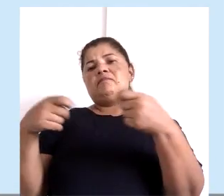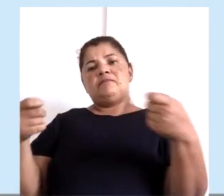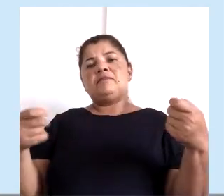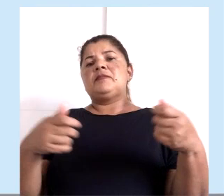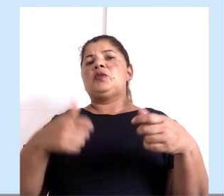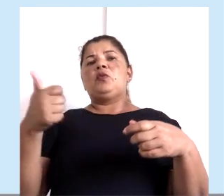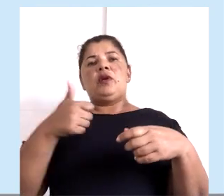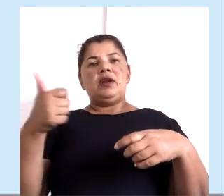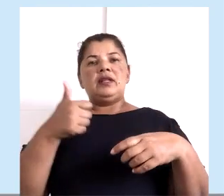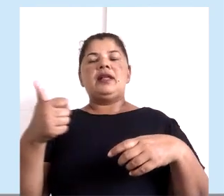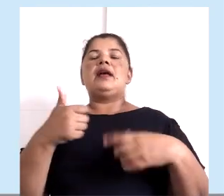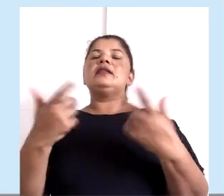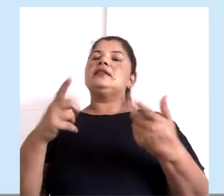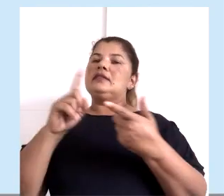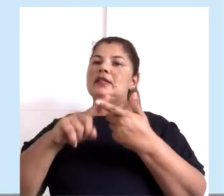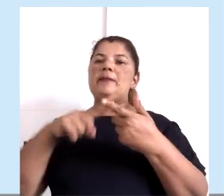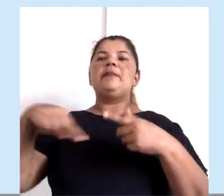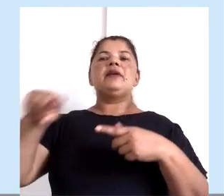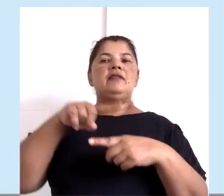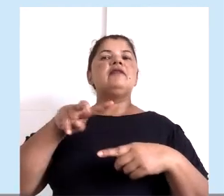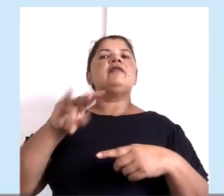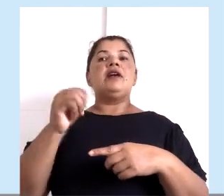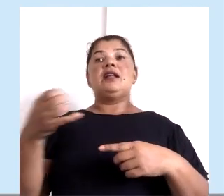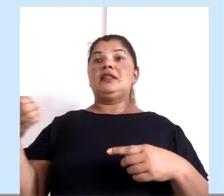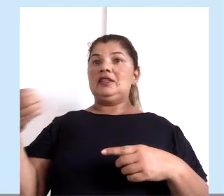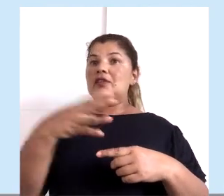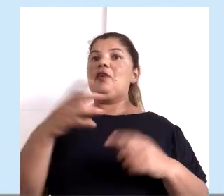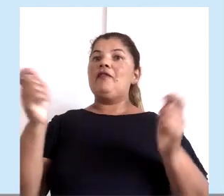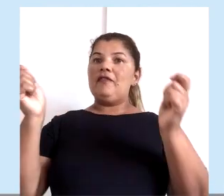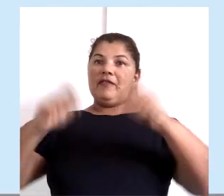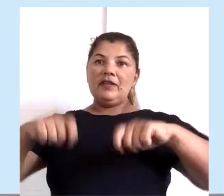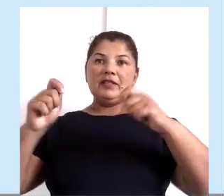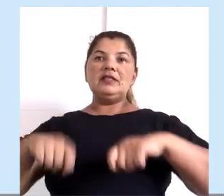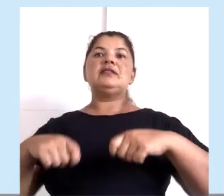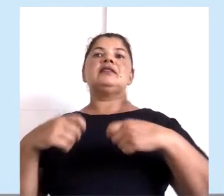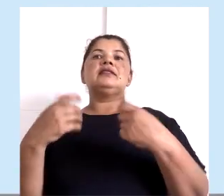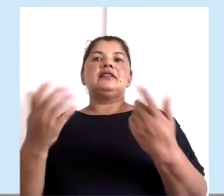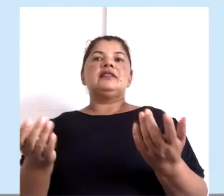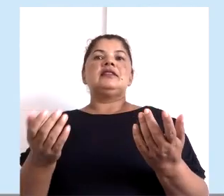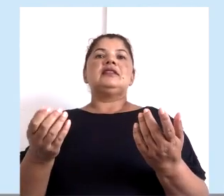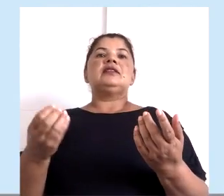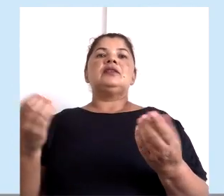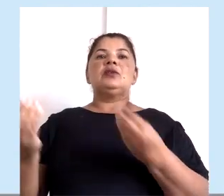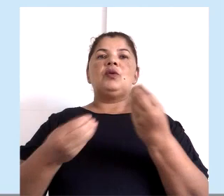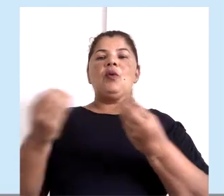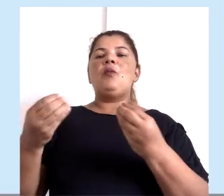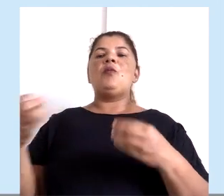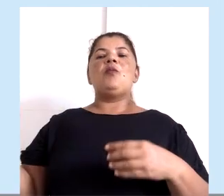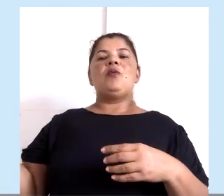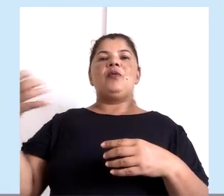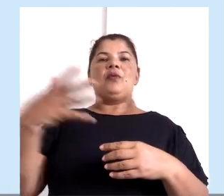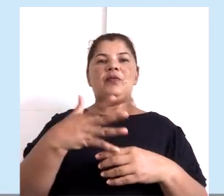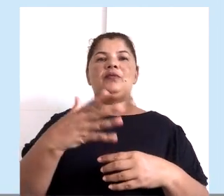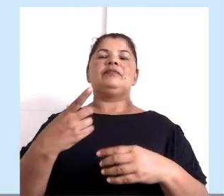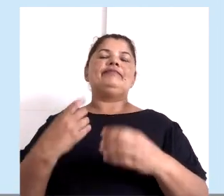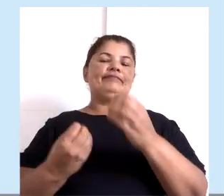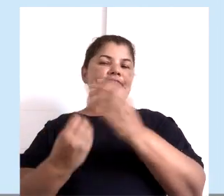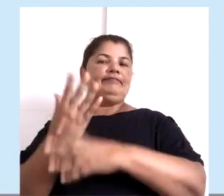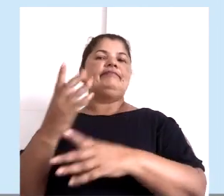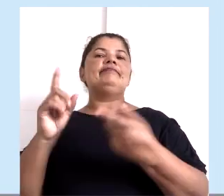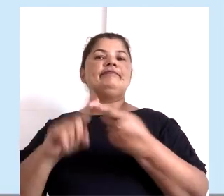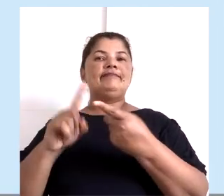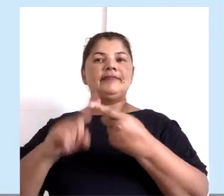qualidade, a gente também vai tendo novas possibilidades, tá? Grandes inovações vão acontecendo